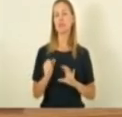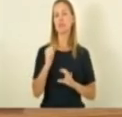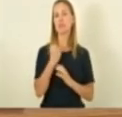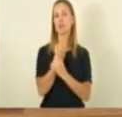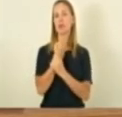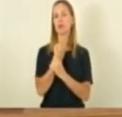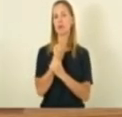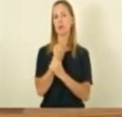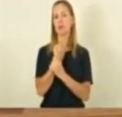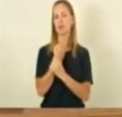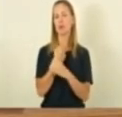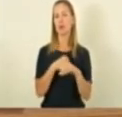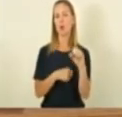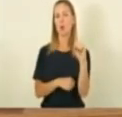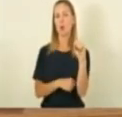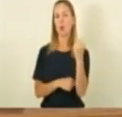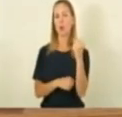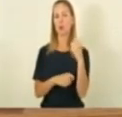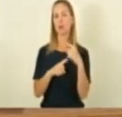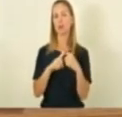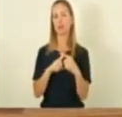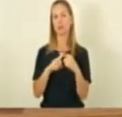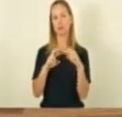Segurança, 8 vezes.